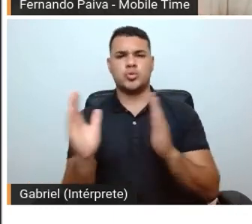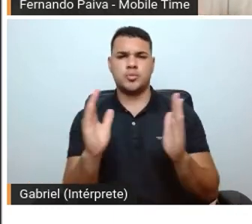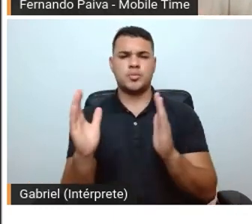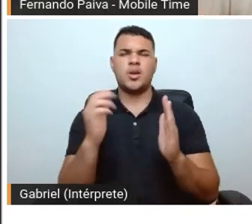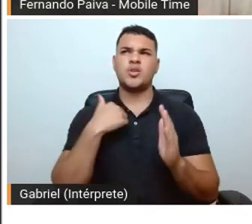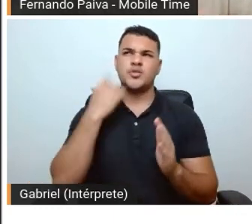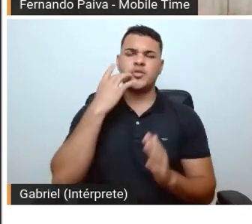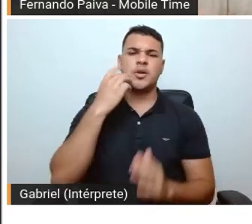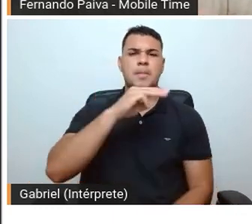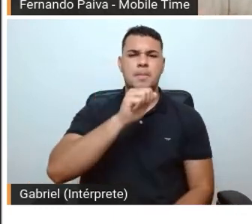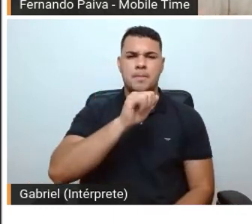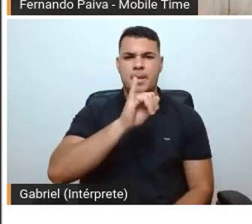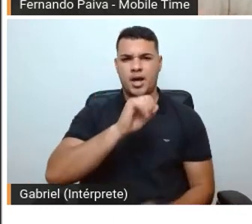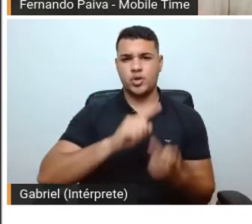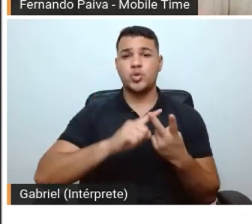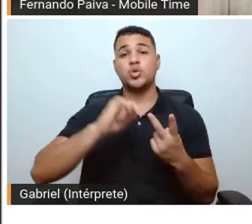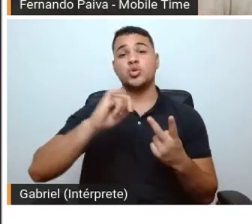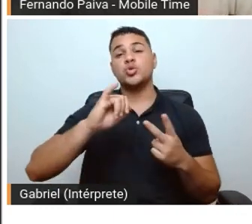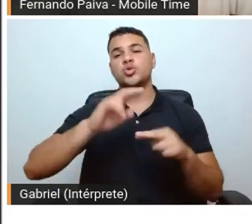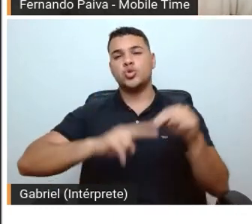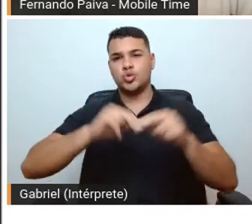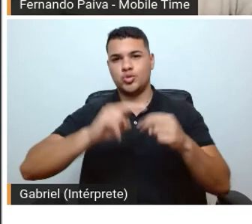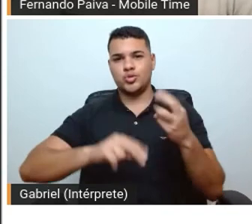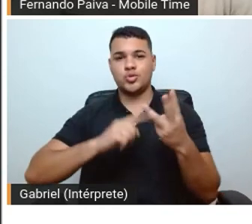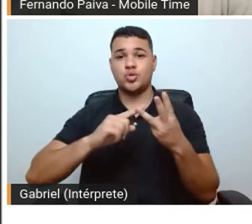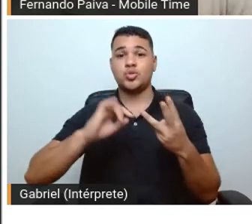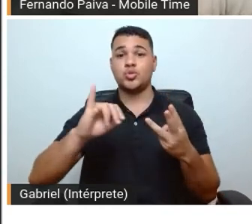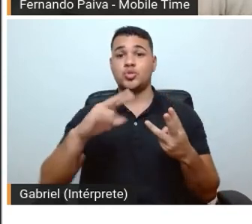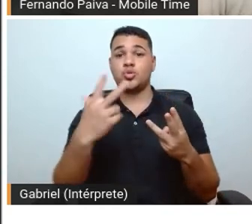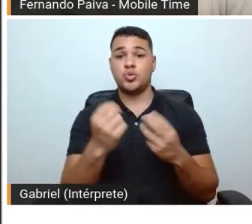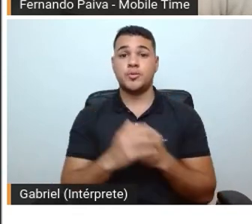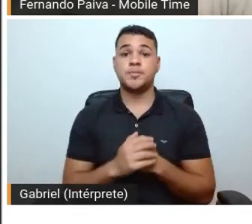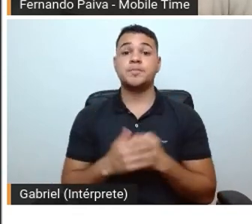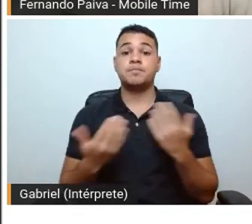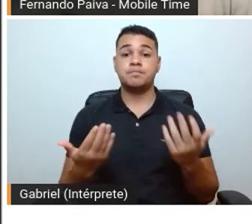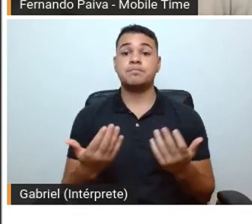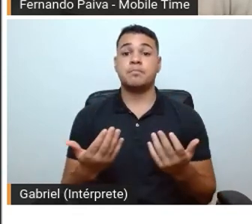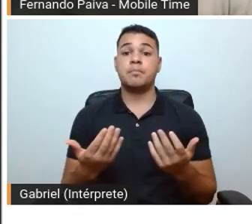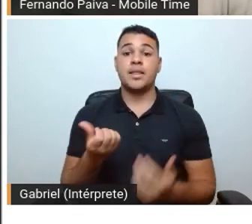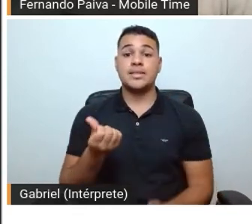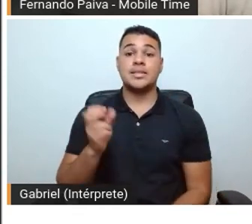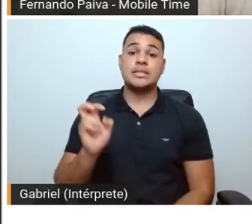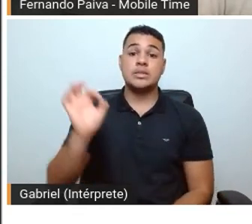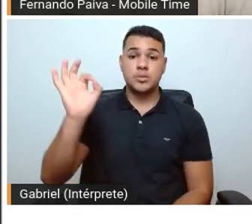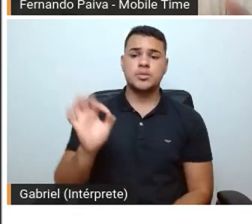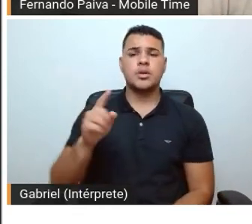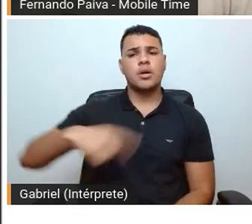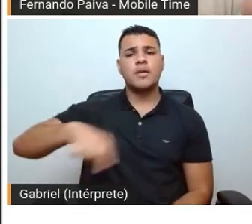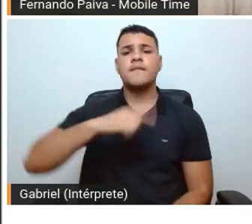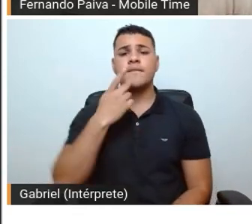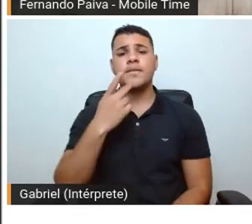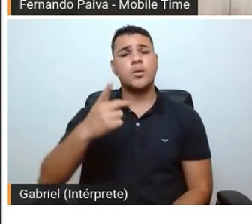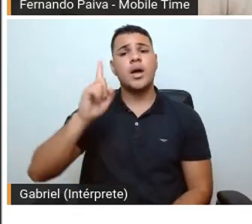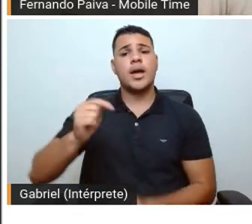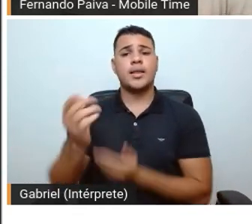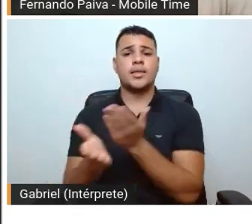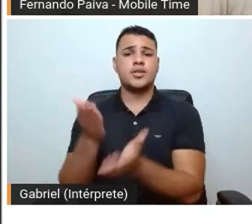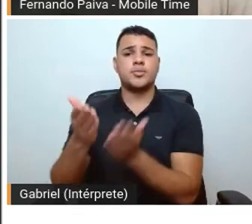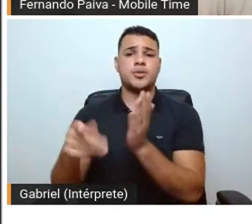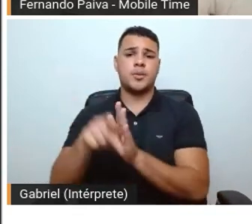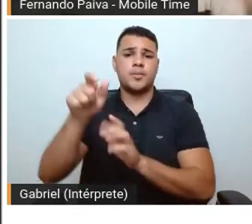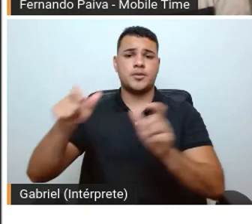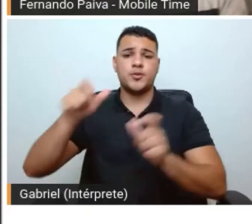mais um júri tô até aquele momento ela 65 porção dos respondentes disseram que a maioria dos projetos um projeto de atendimento ao cliente tá